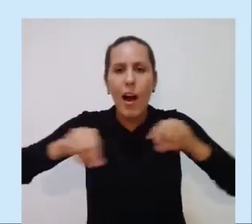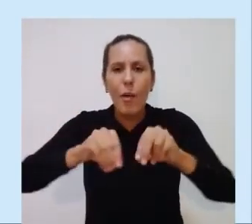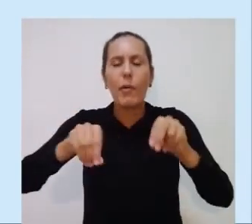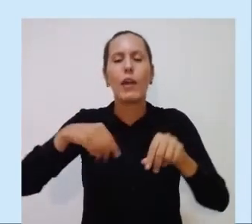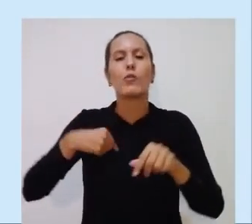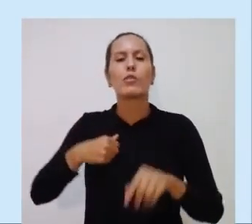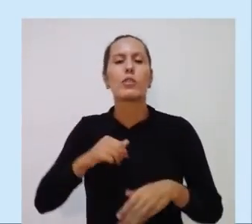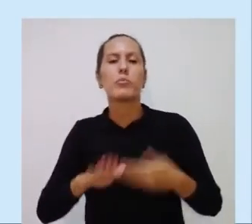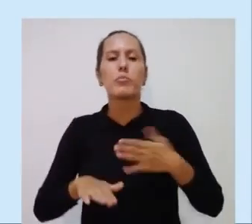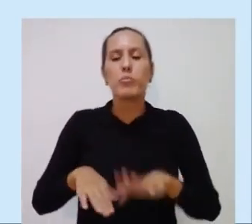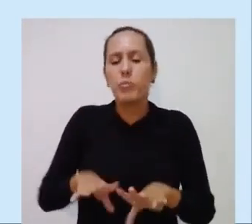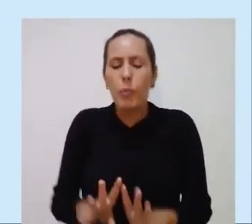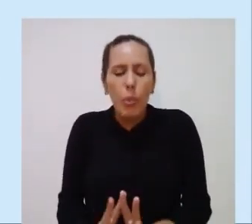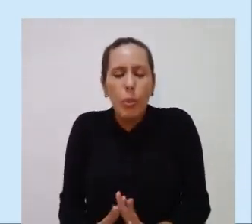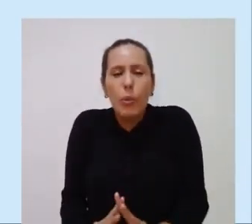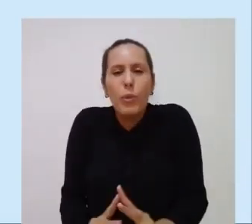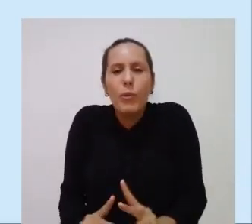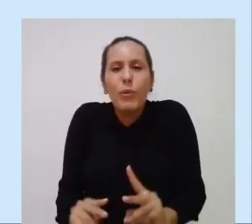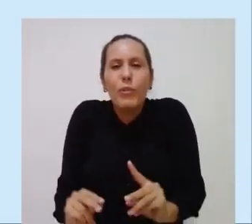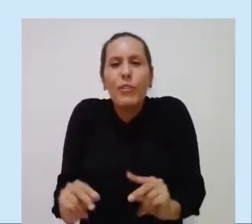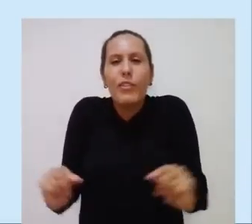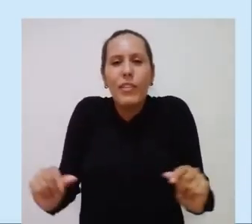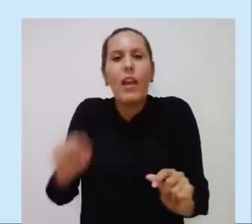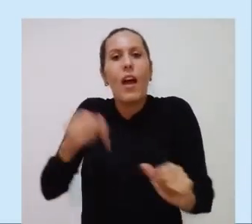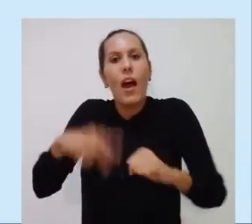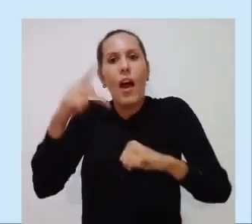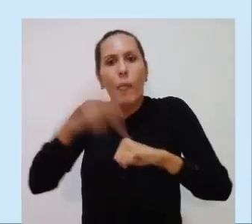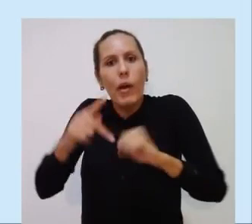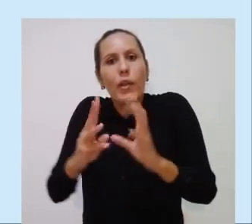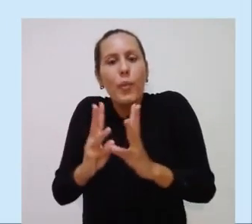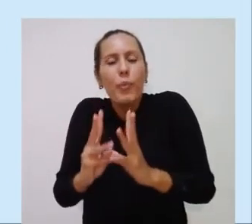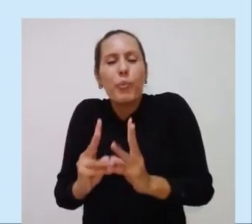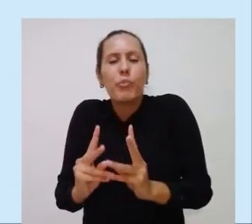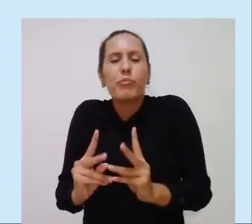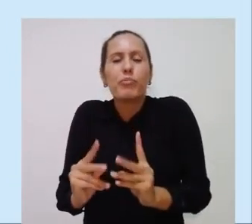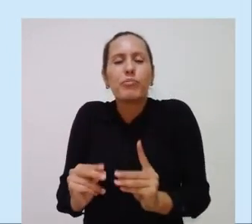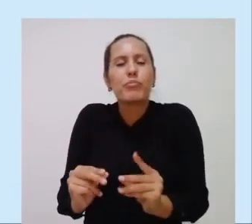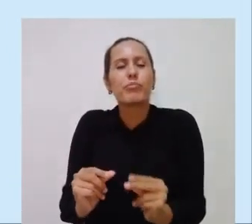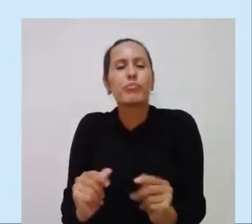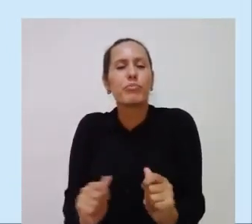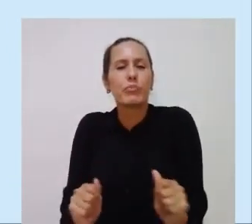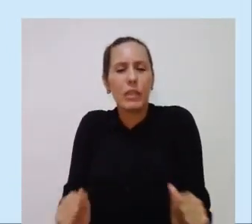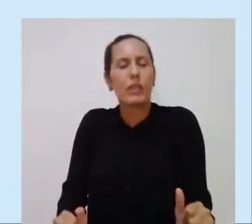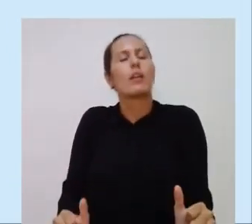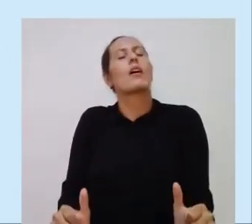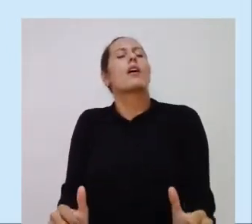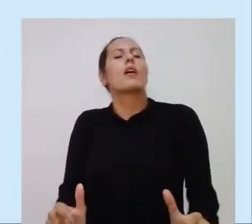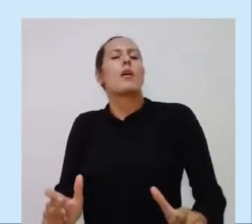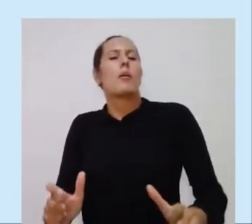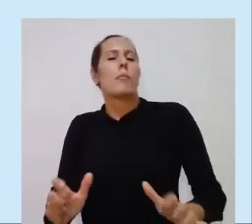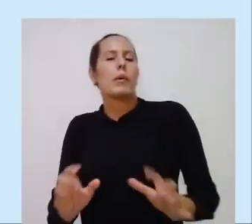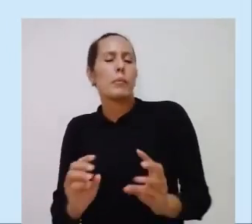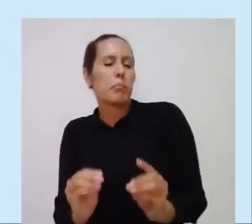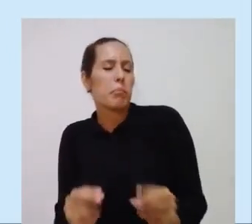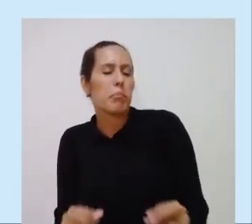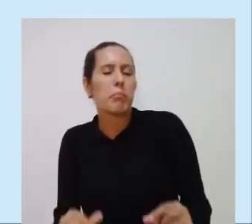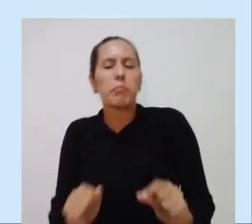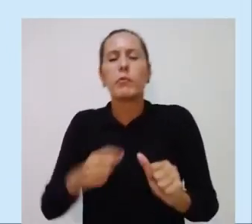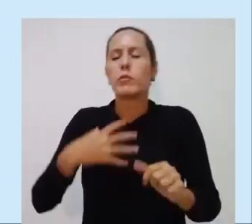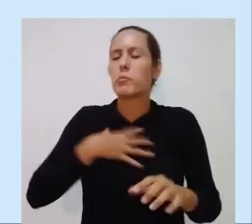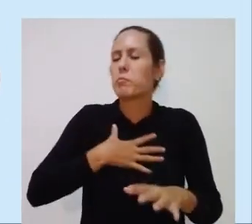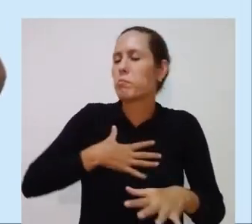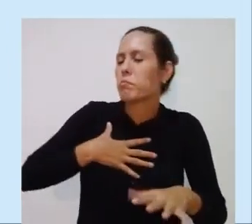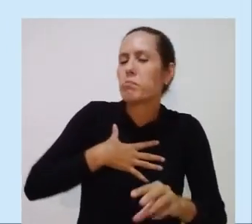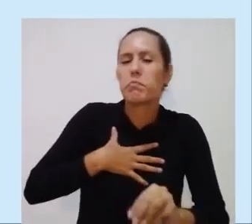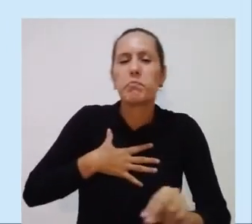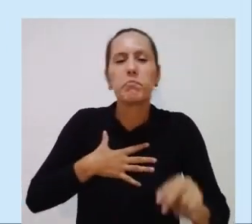praia. É o exemplo perfeito de rochas erodidas, tá? Então, na praia a gente consegue ver aquela areinha fininha, tá? Aquela coisa mais